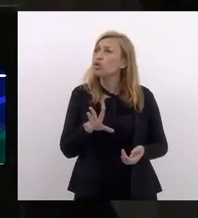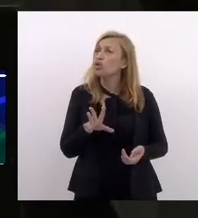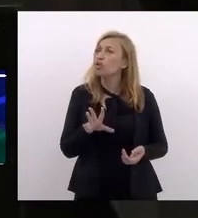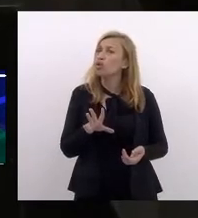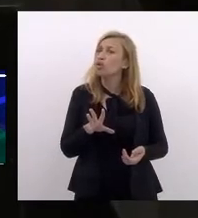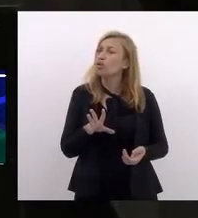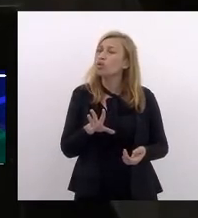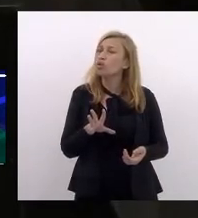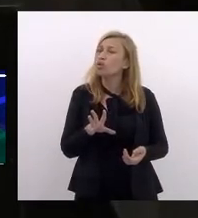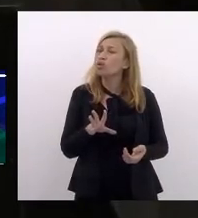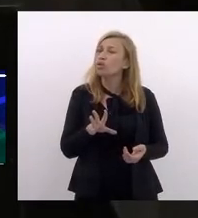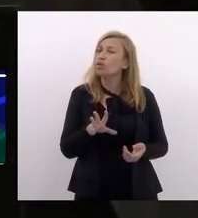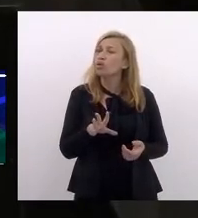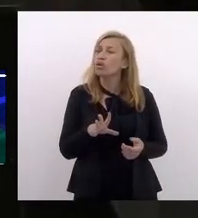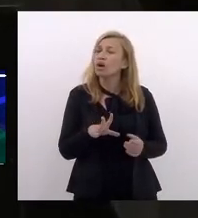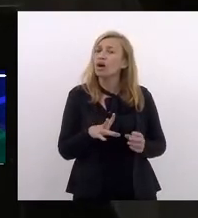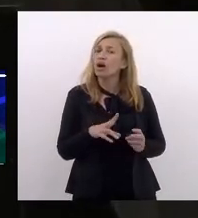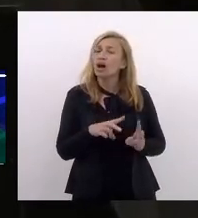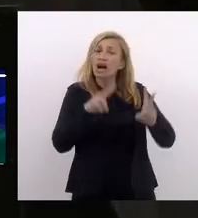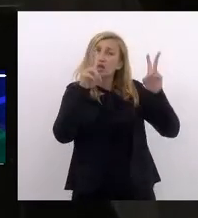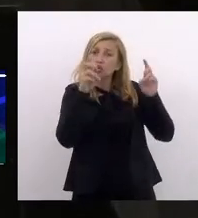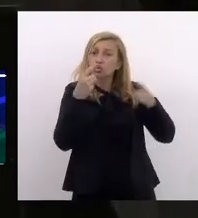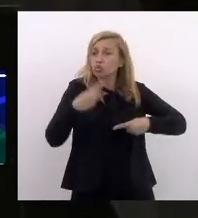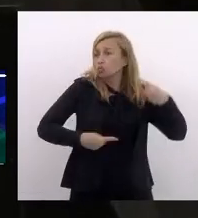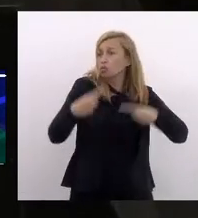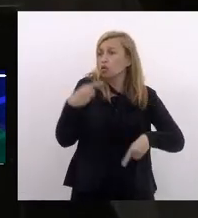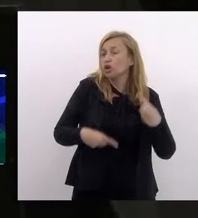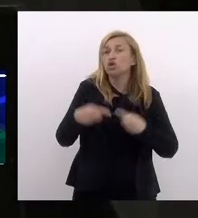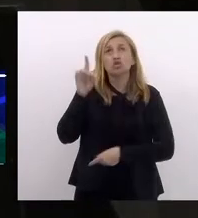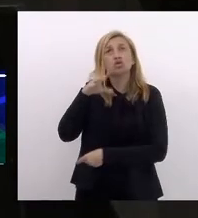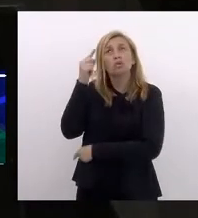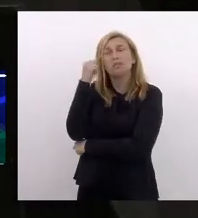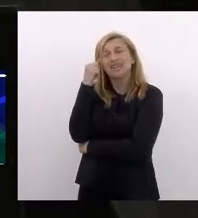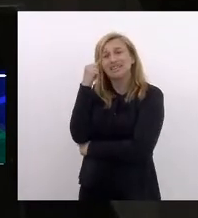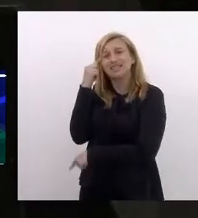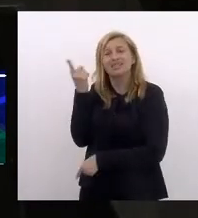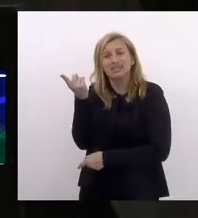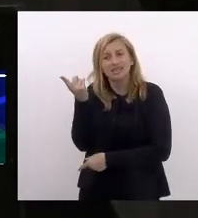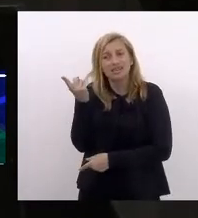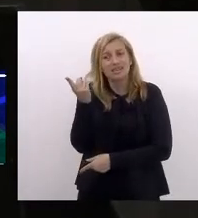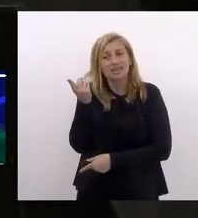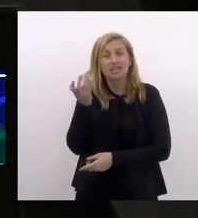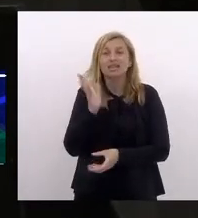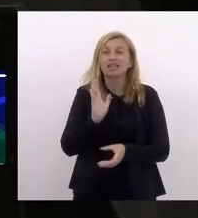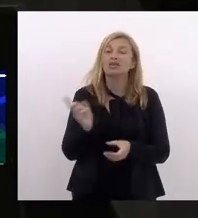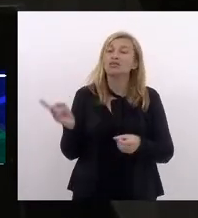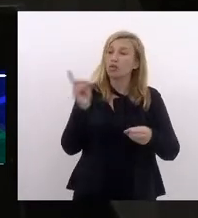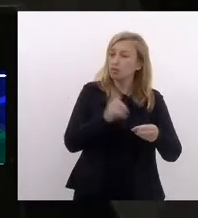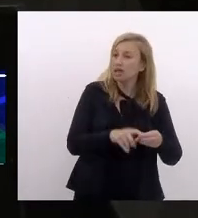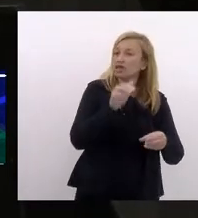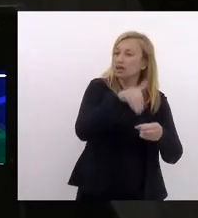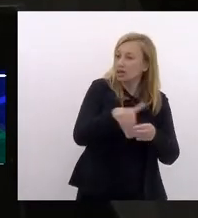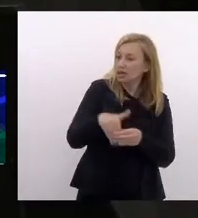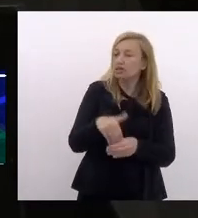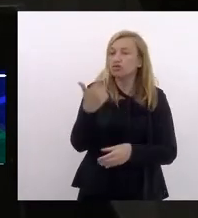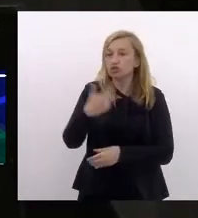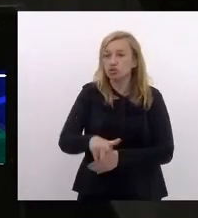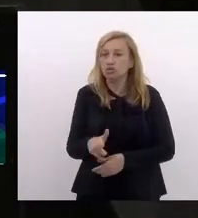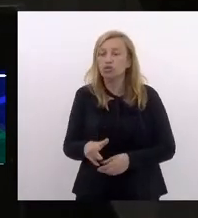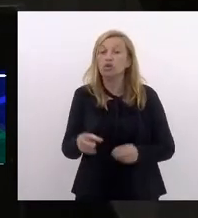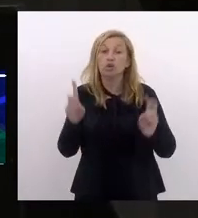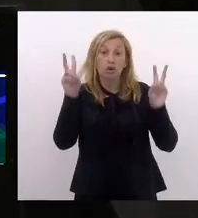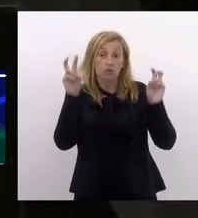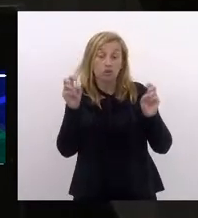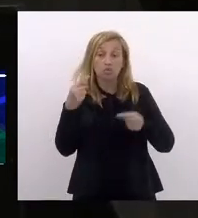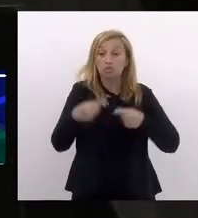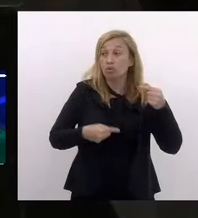de fato político e só pensa em reeleição. E os fatos